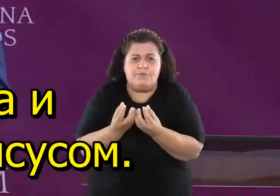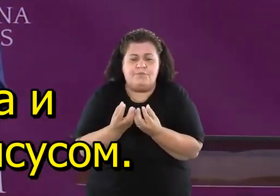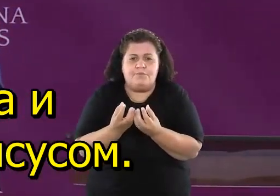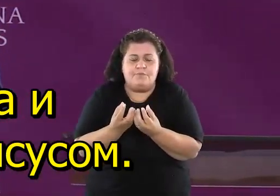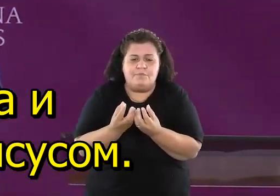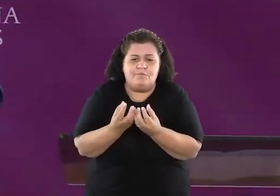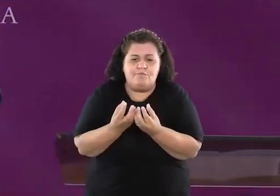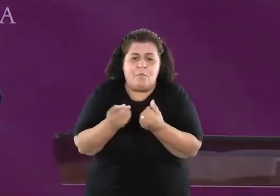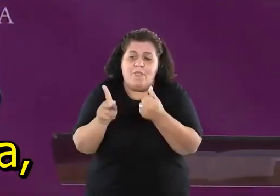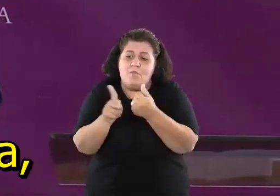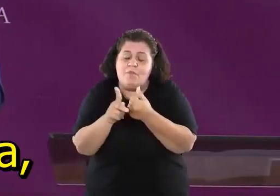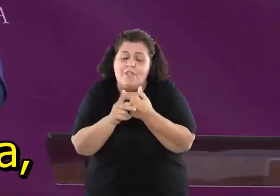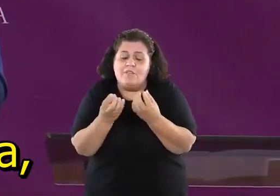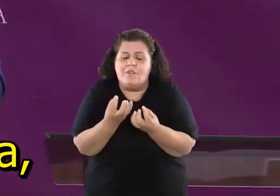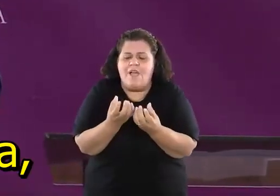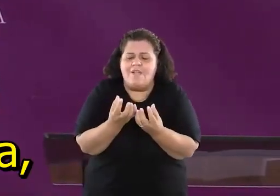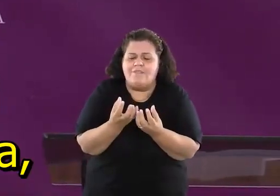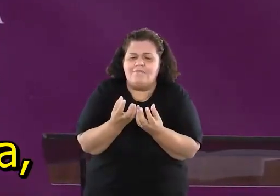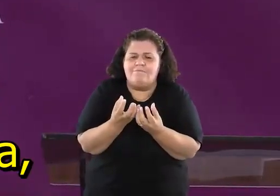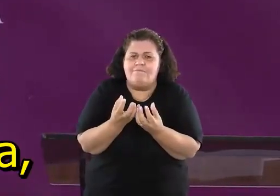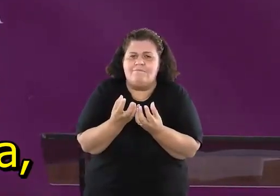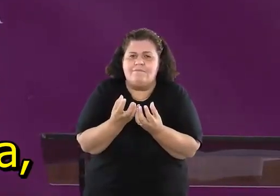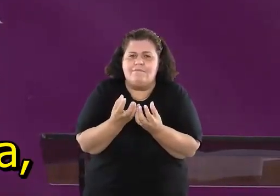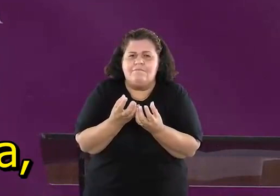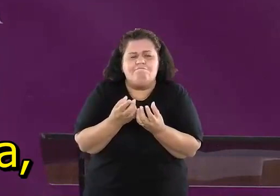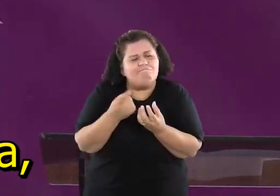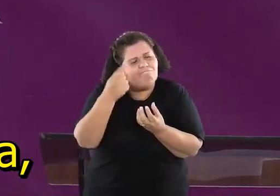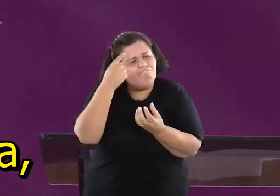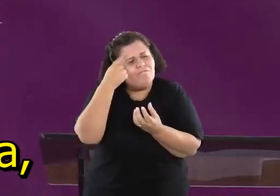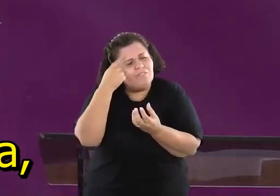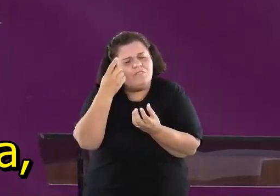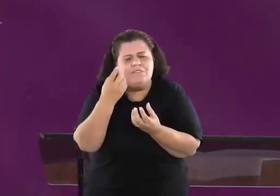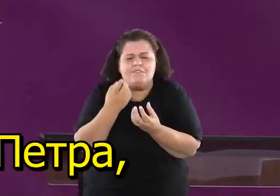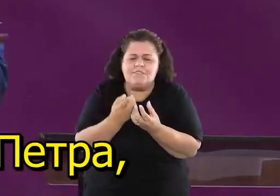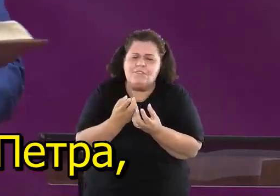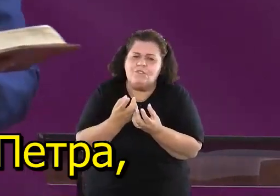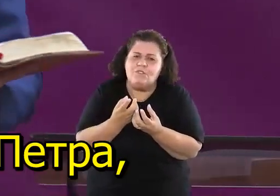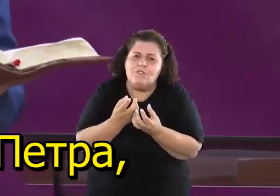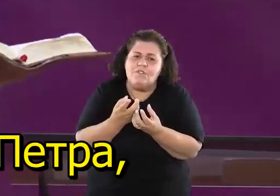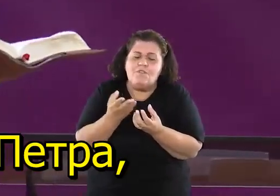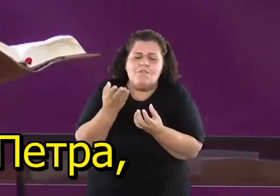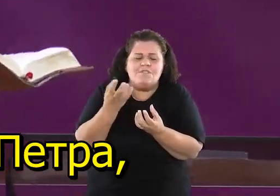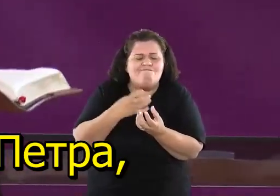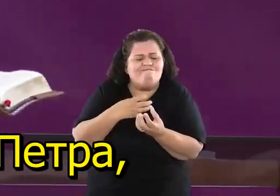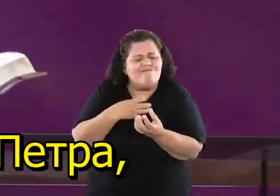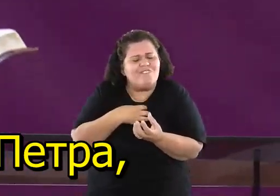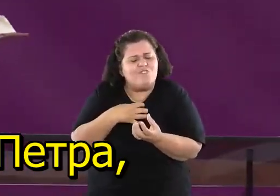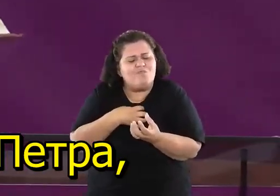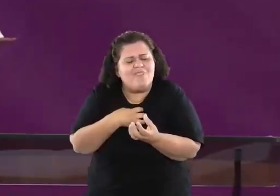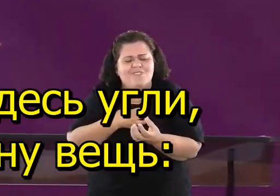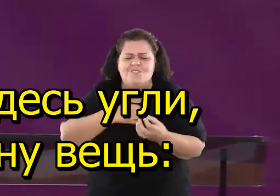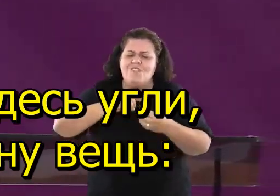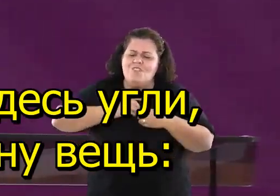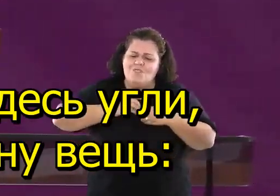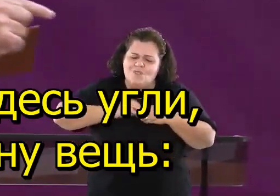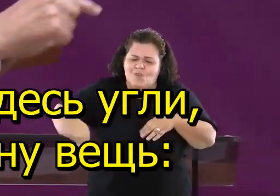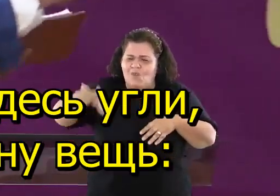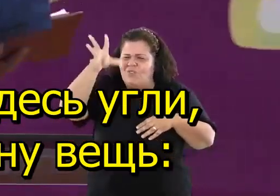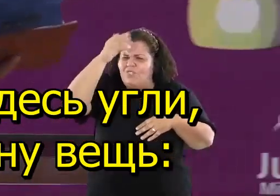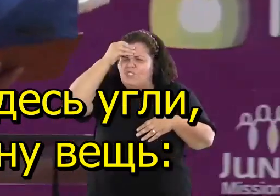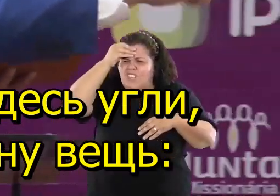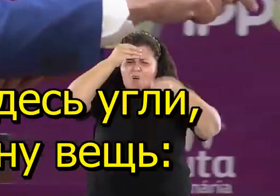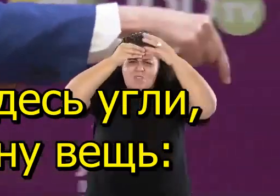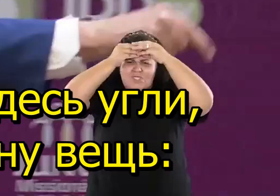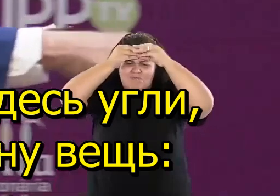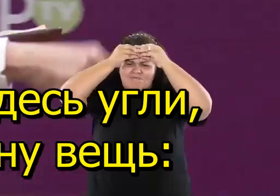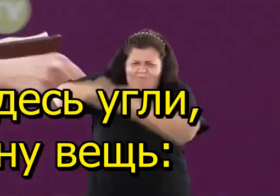por Jesus. Para Jesus curar a psique de Pedro, para Jesus curar as memórias de Pedro, para Jesus curar os traumas de Pedro, para dizer: ô Pedro, eu